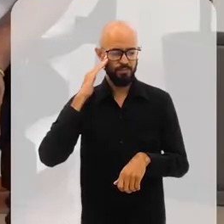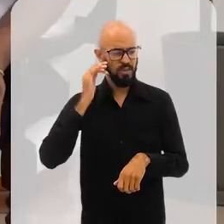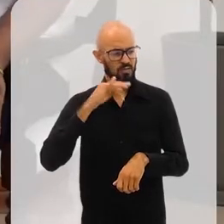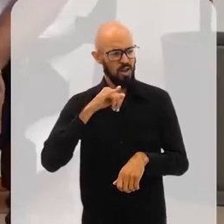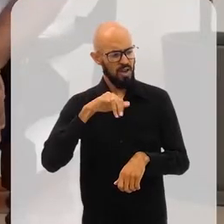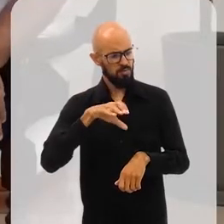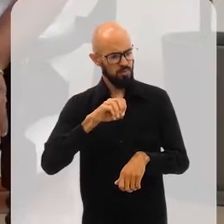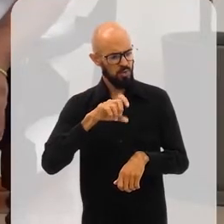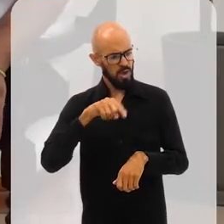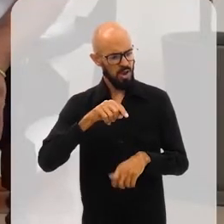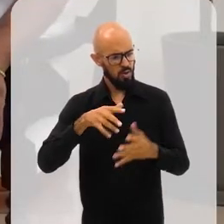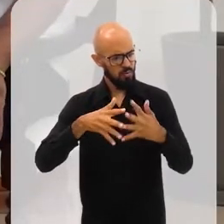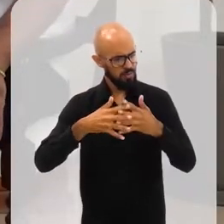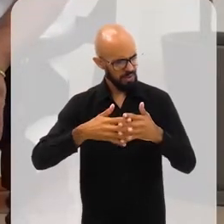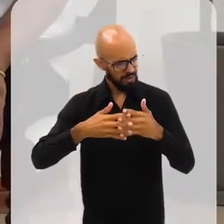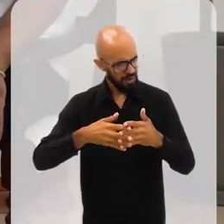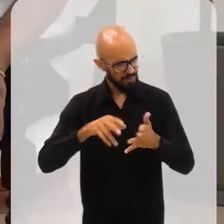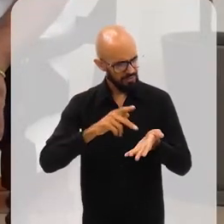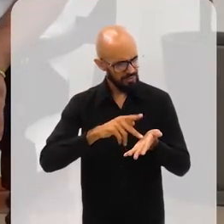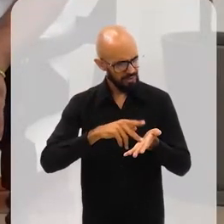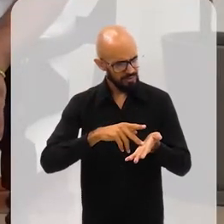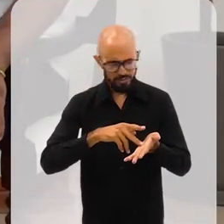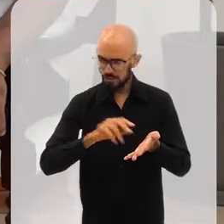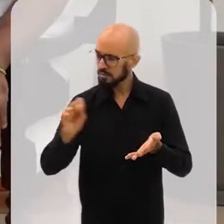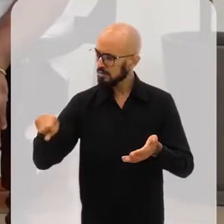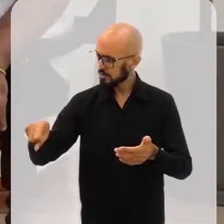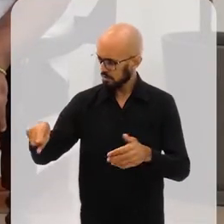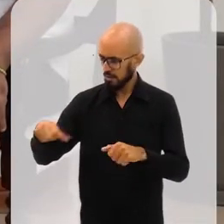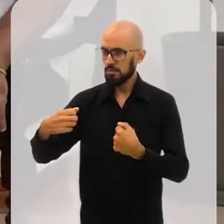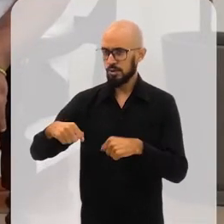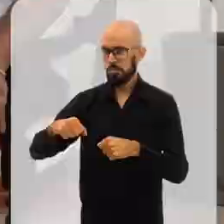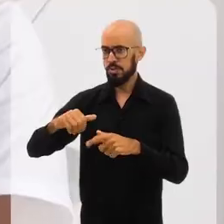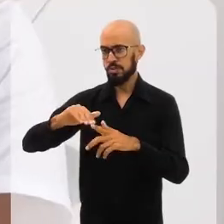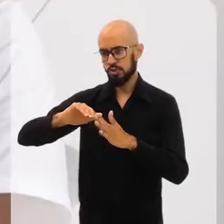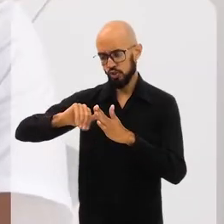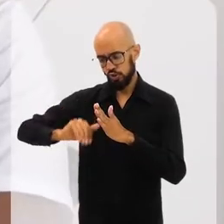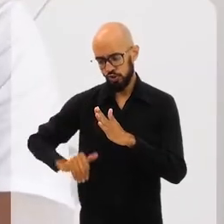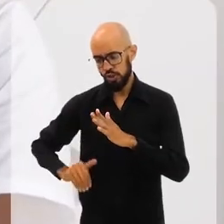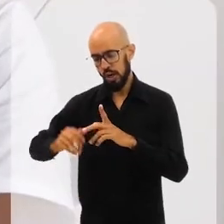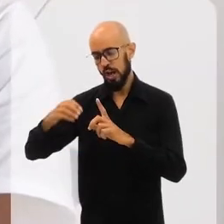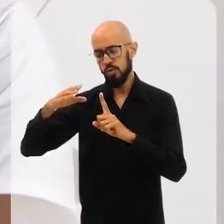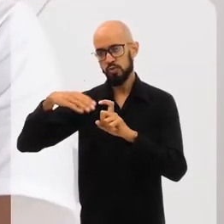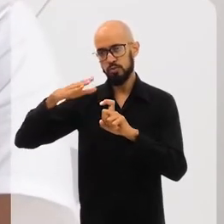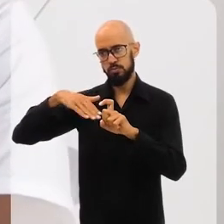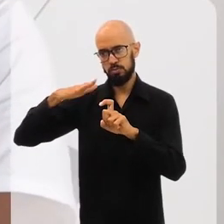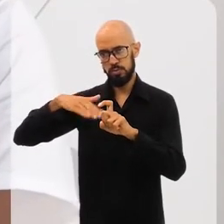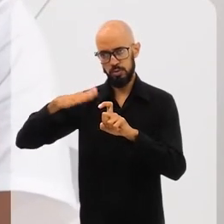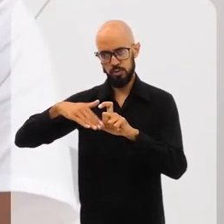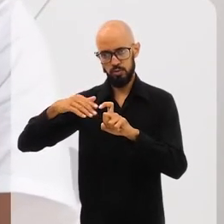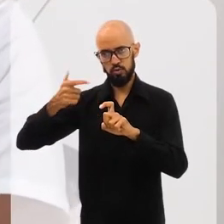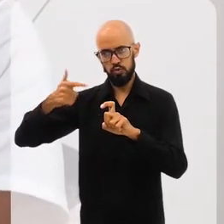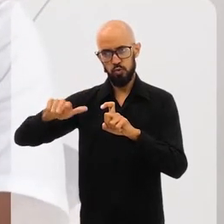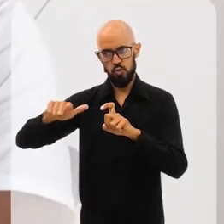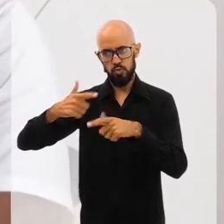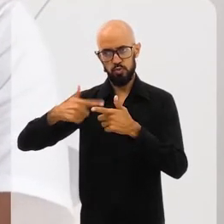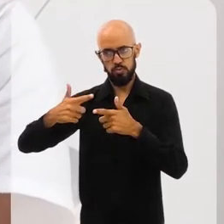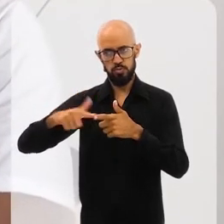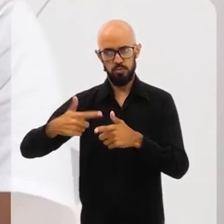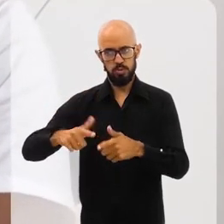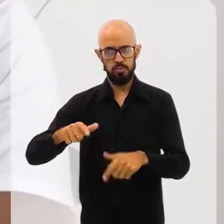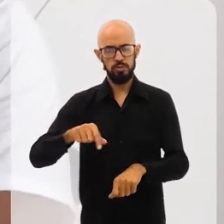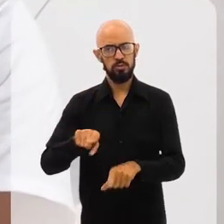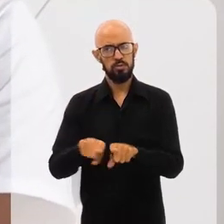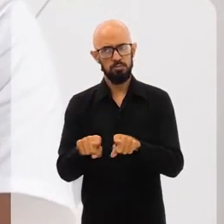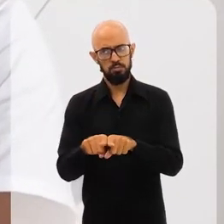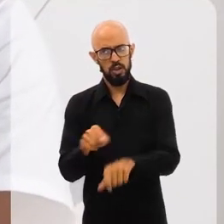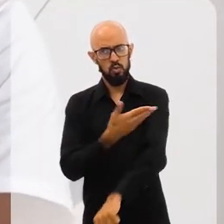Fábio, é complexo, né? Bastante, né? É. Tem que desmistificar muita coisa. A gente tem que Sim. tirar completamente o entendimento de outras questões, até